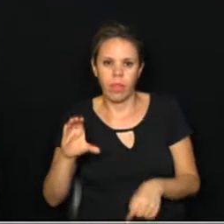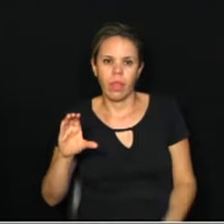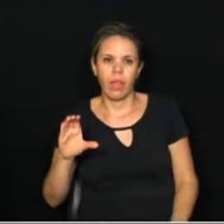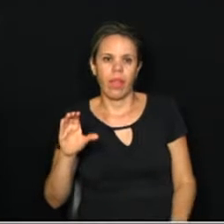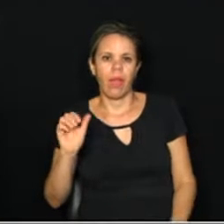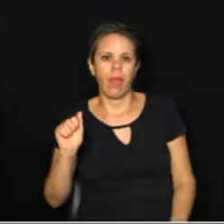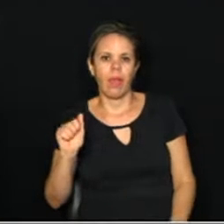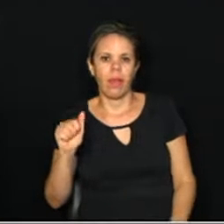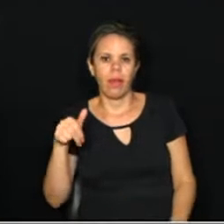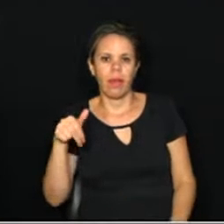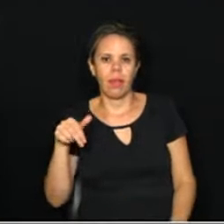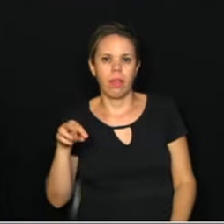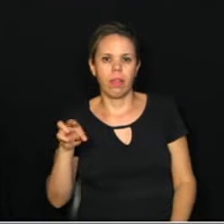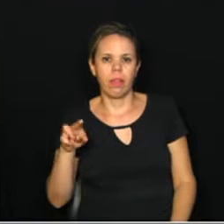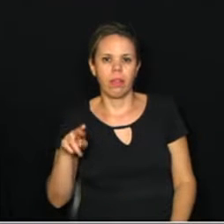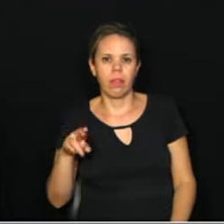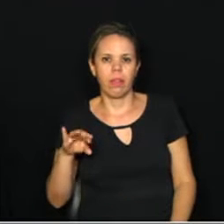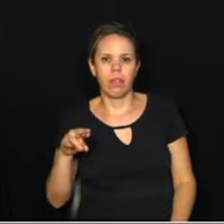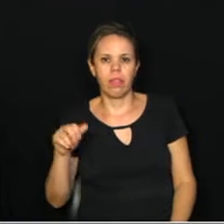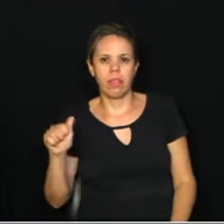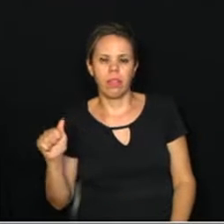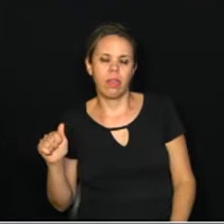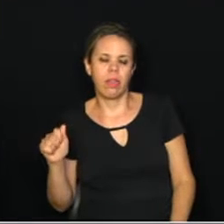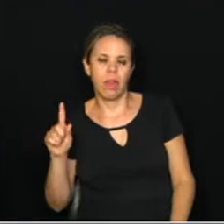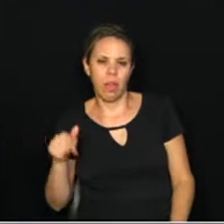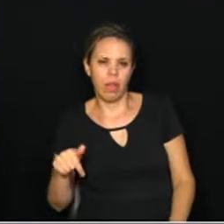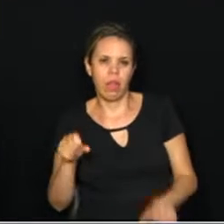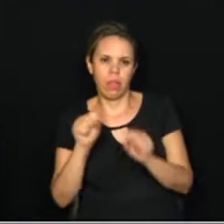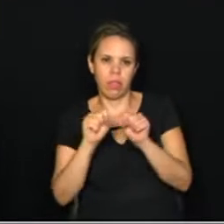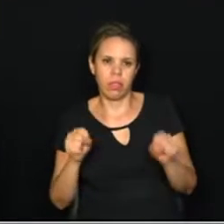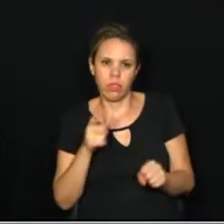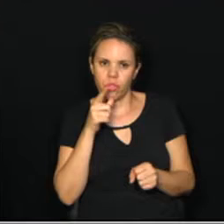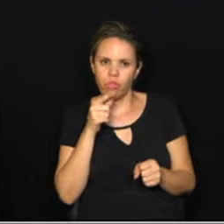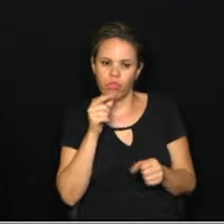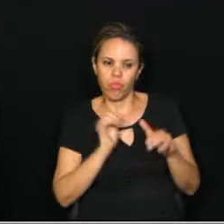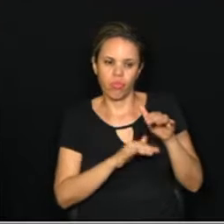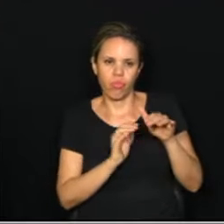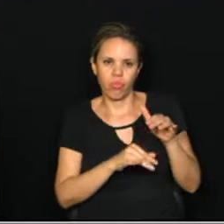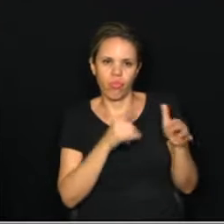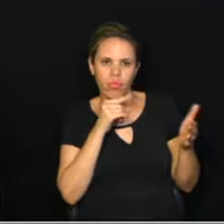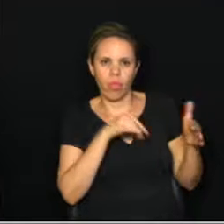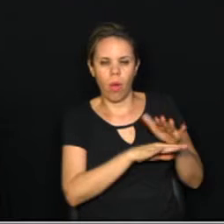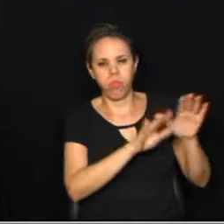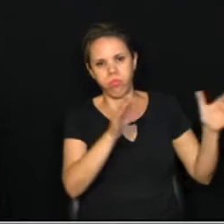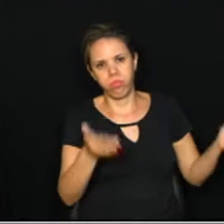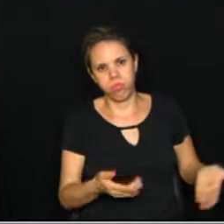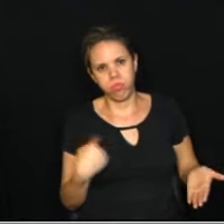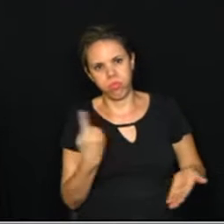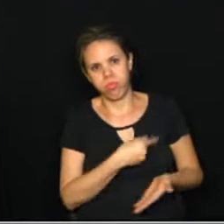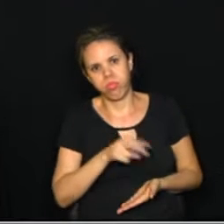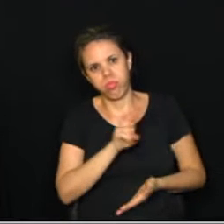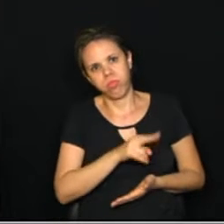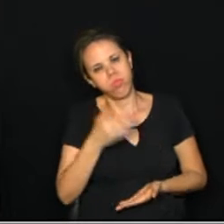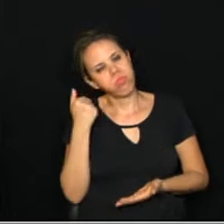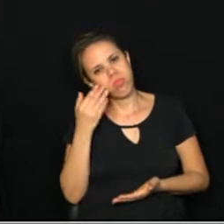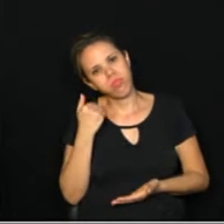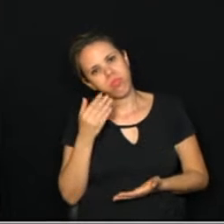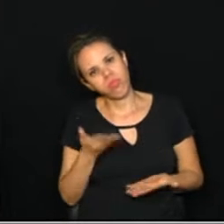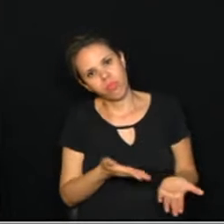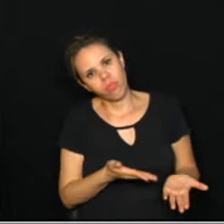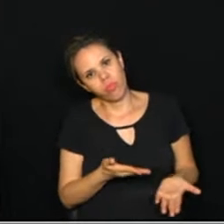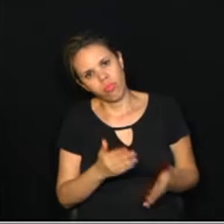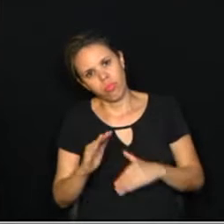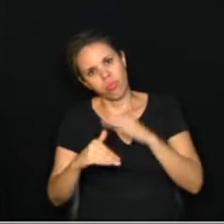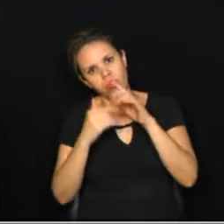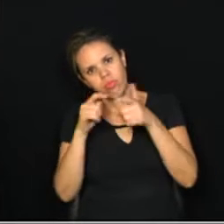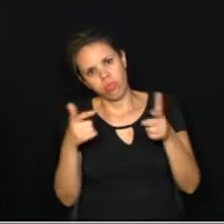né? Então, que é o nosso principal manancial, é a caixa d'água da nossa bacia, né? Então, a gente consegue observar aqui a